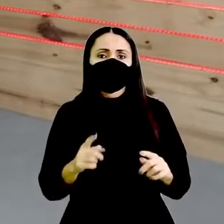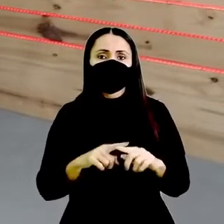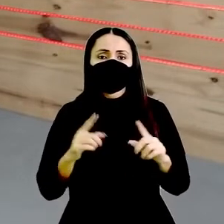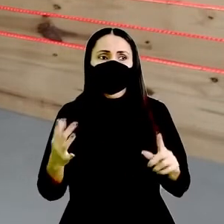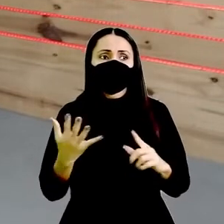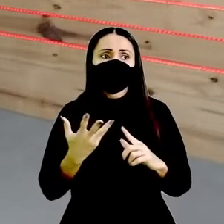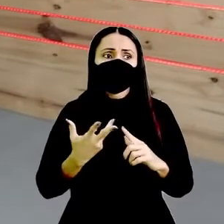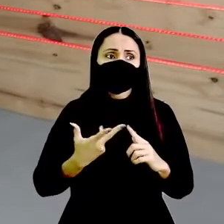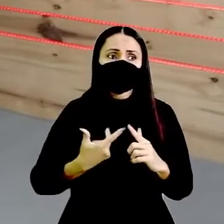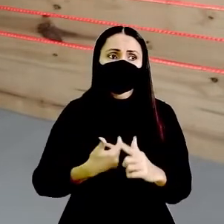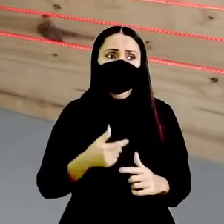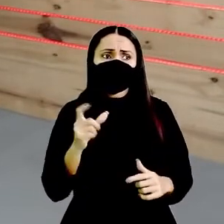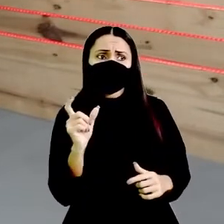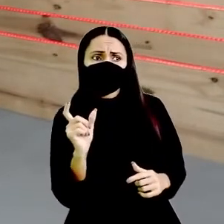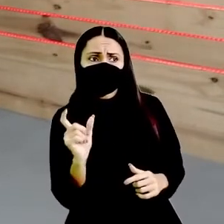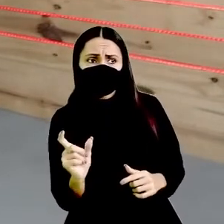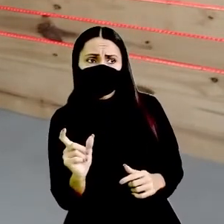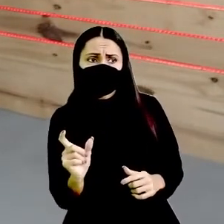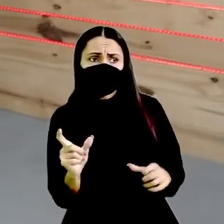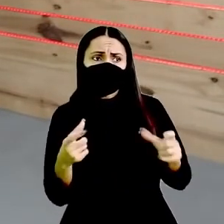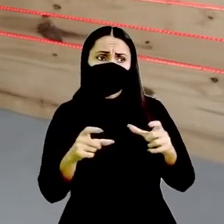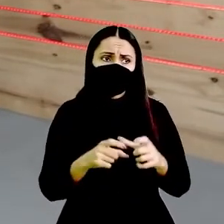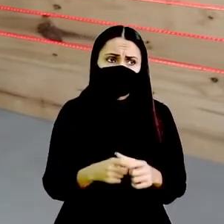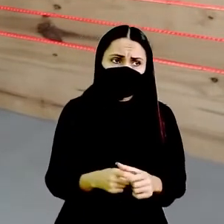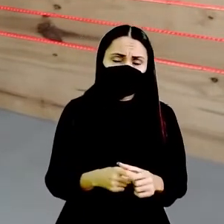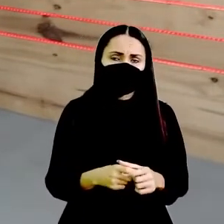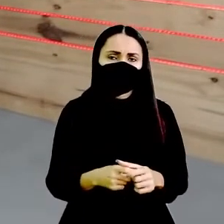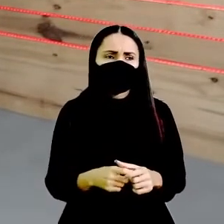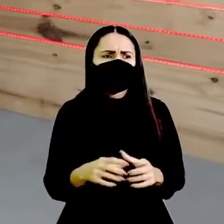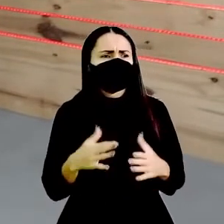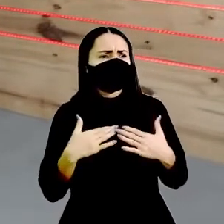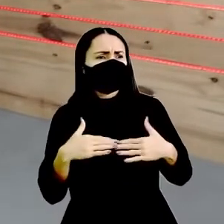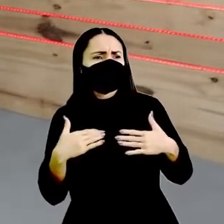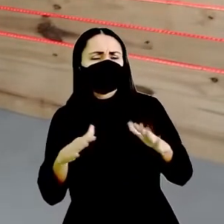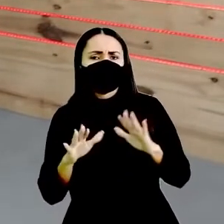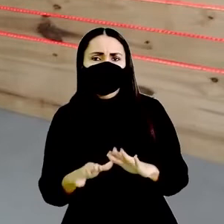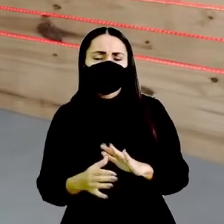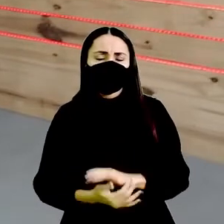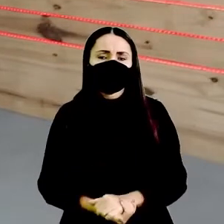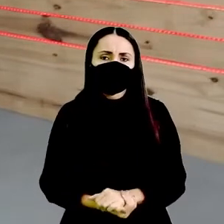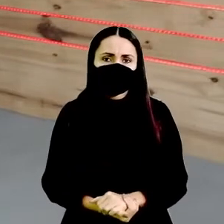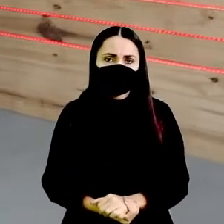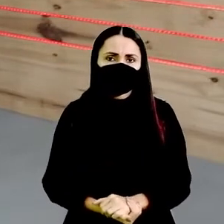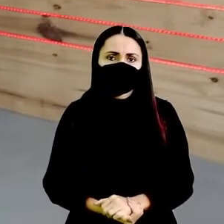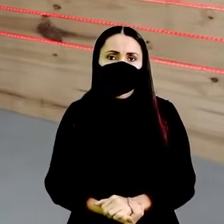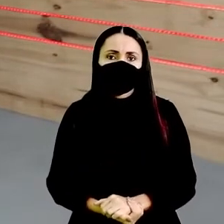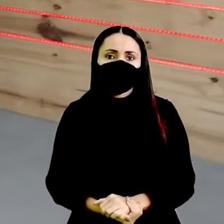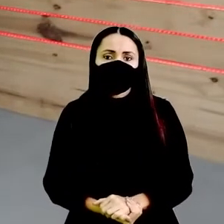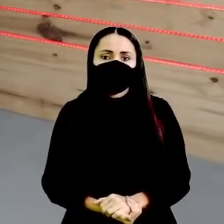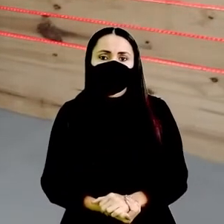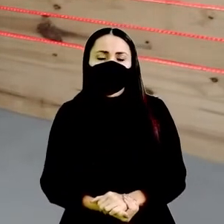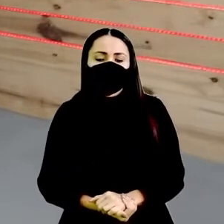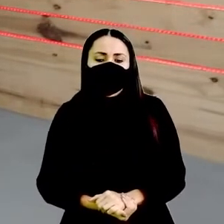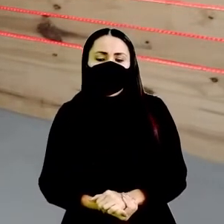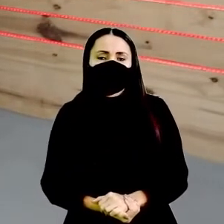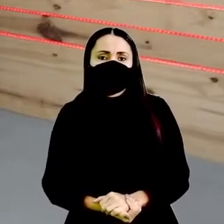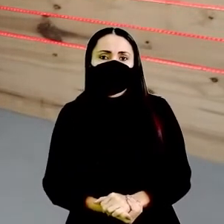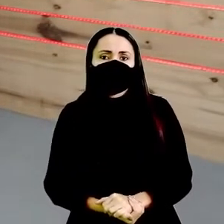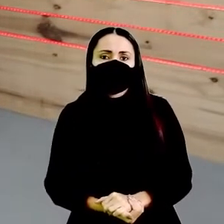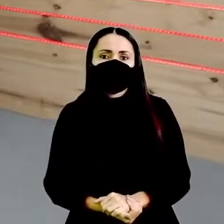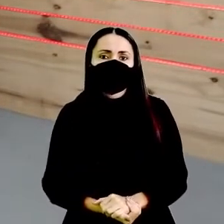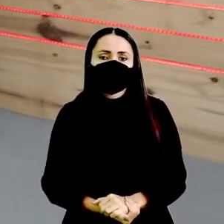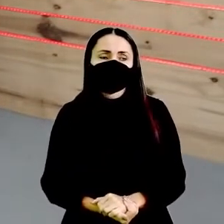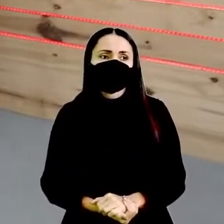pequena, Deixaram. muito pequena, vamos deixar para poder a gente marcar, para não dar problema com tantas palavras por aí, já deram. Se a gente já